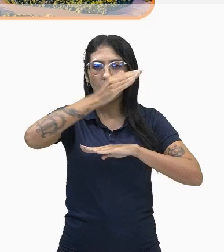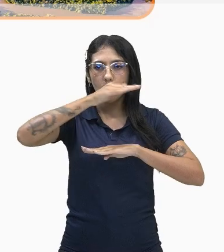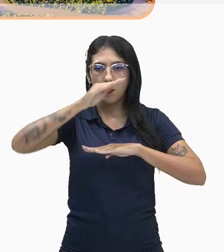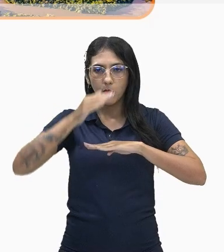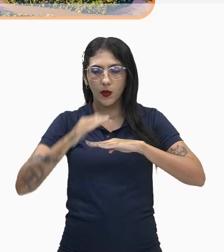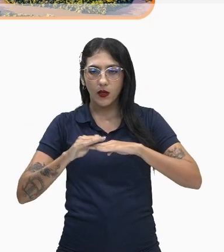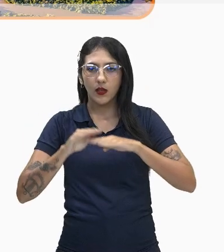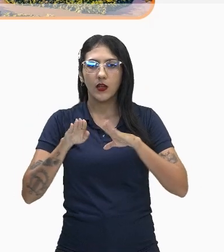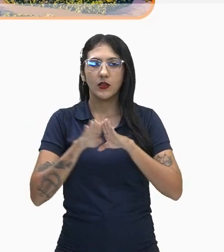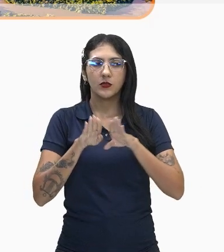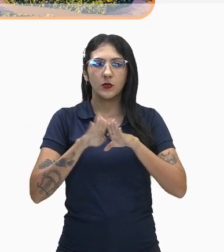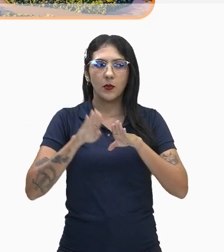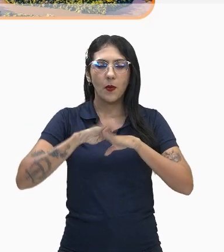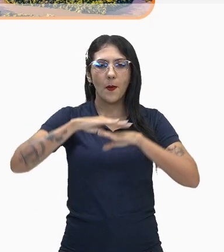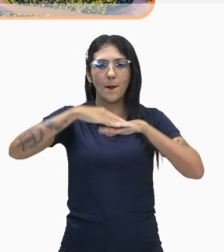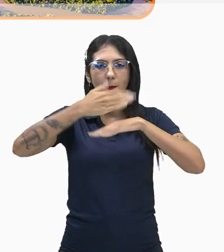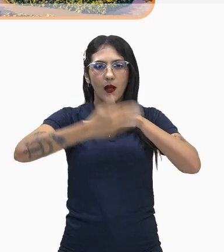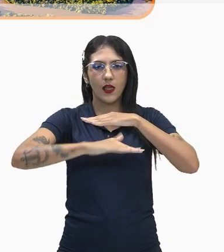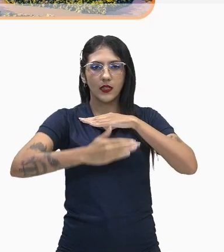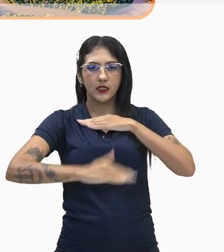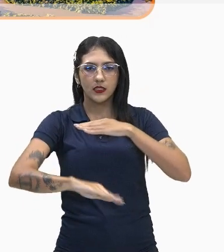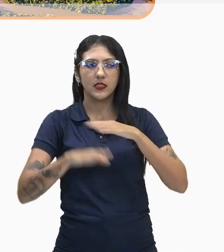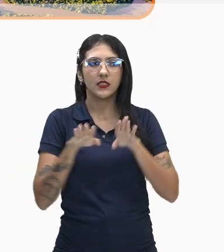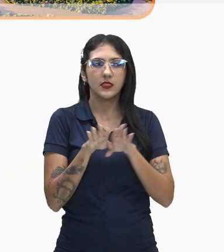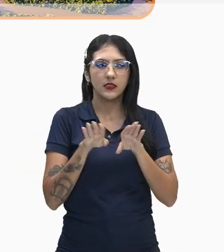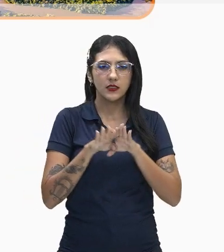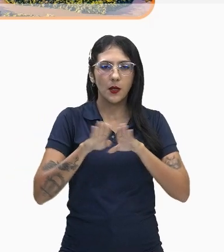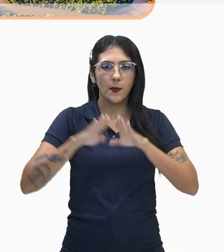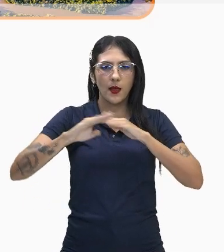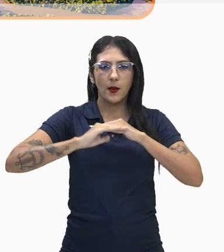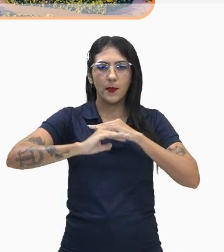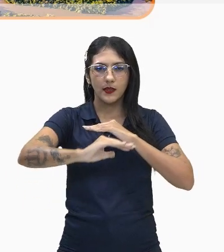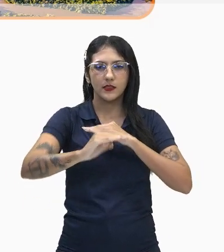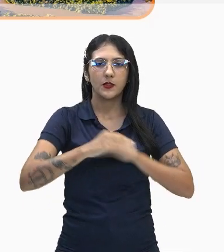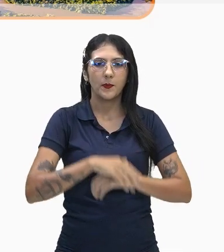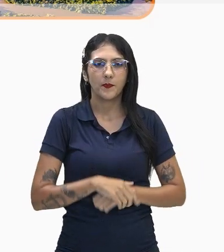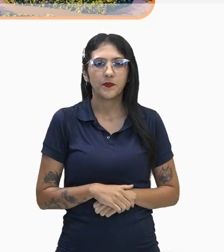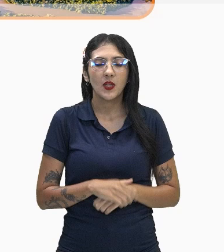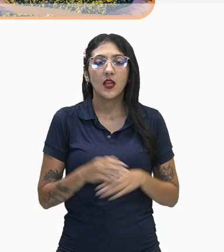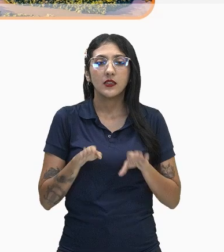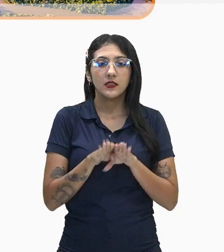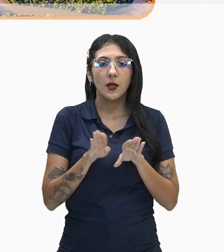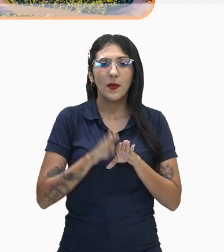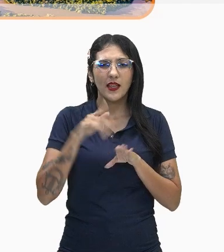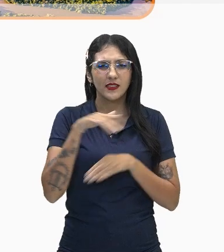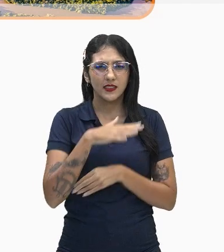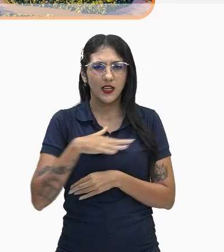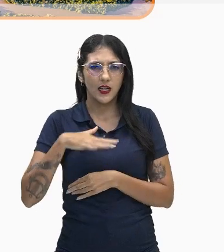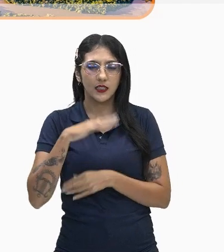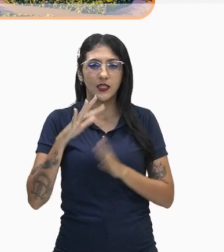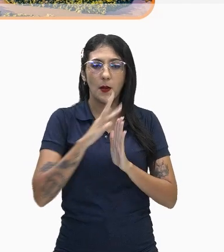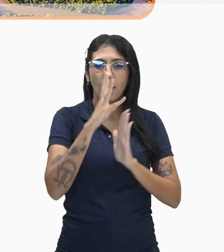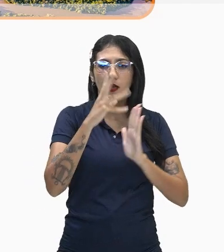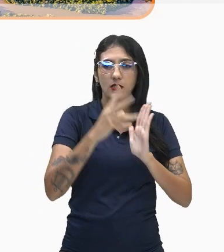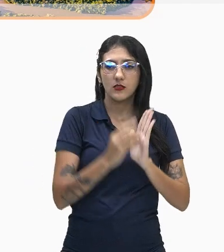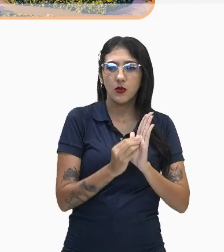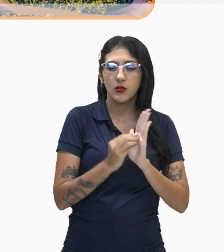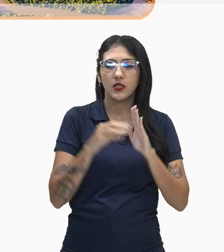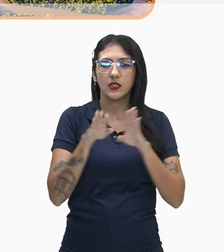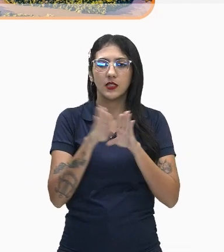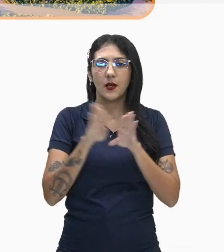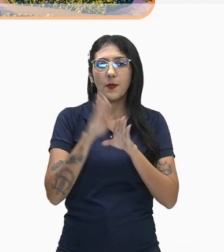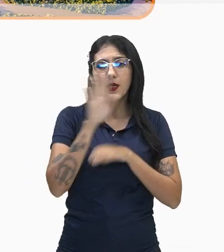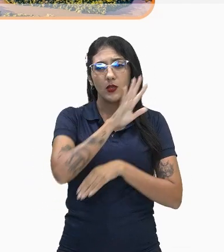as depressões. Então, tanto no relevo da Amazônia quanto do Amazonas, que é um recorte